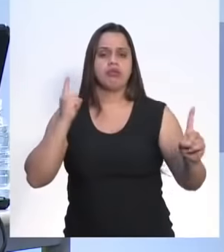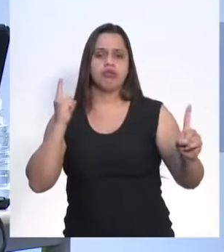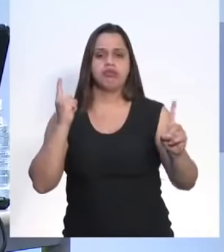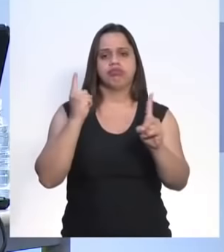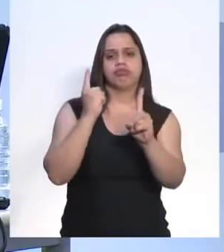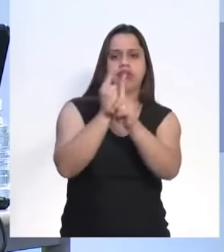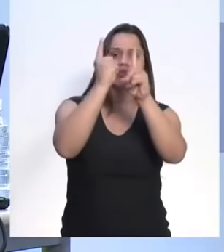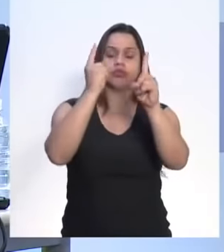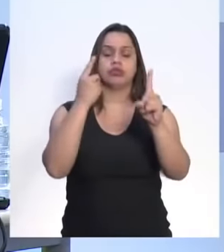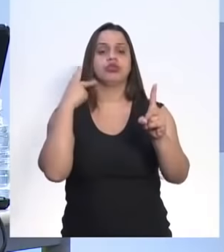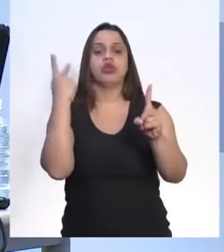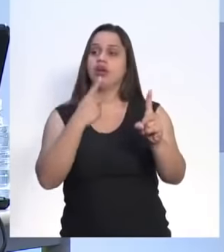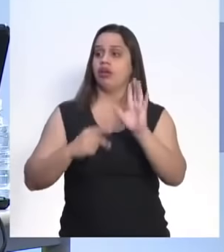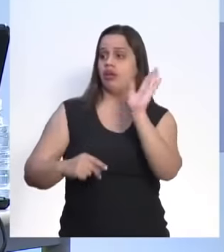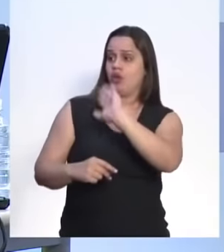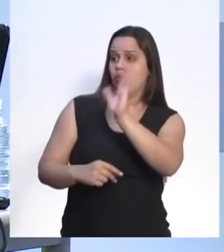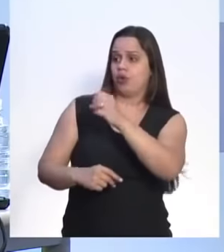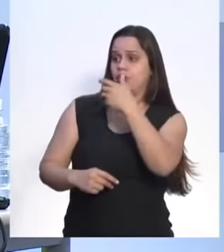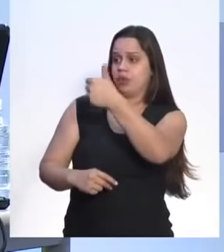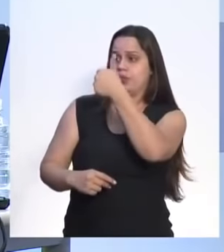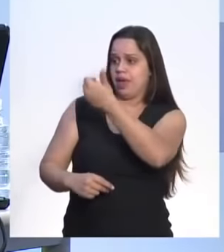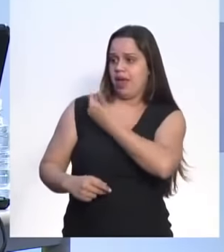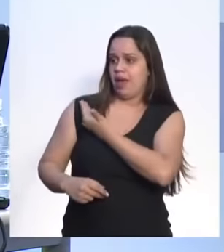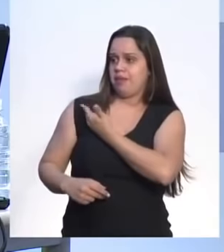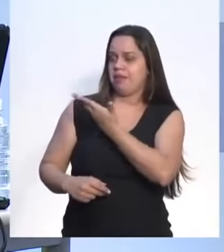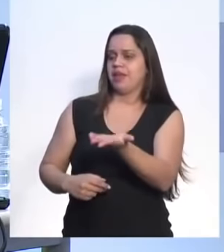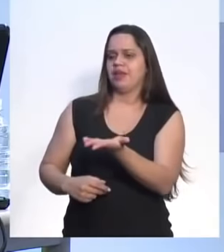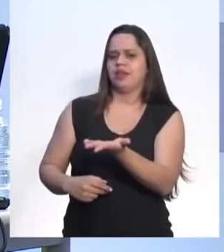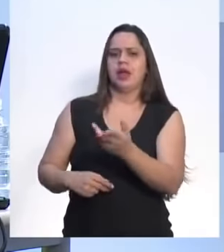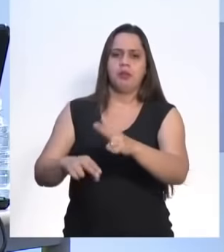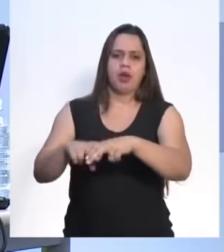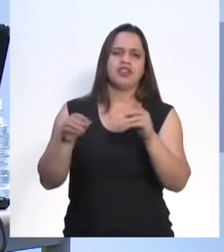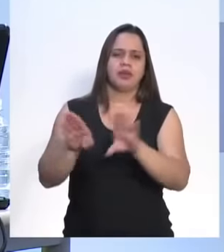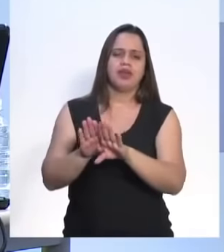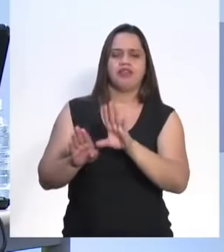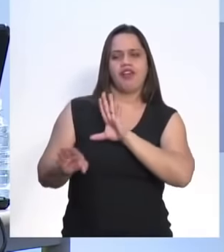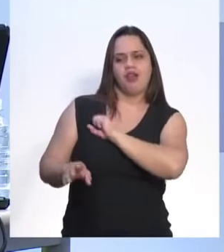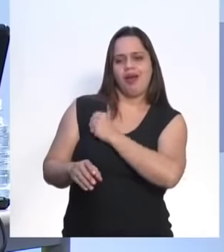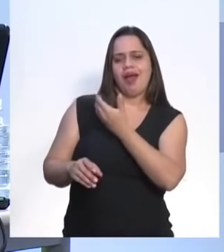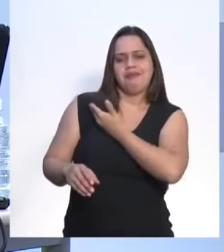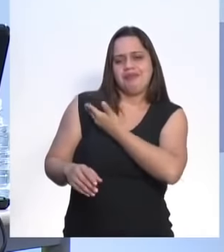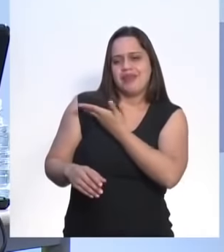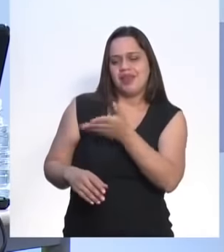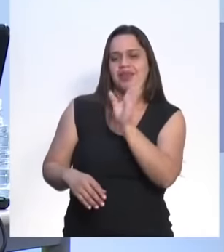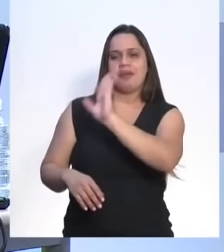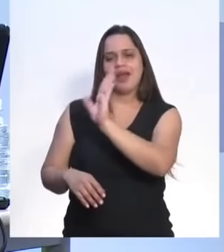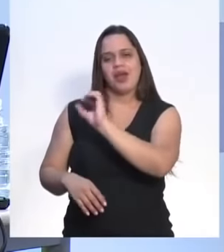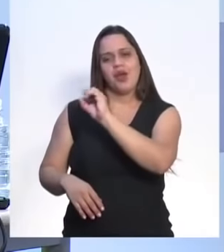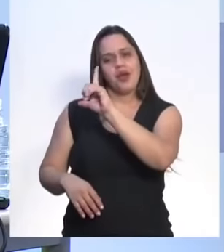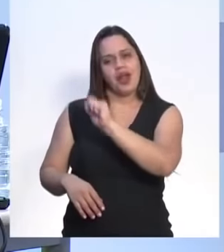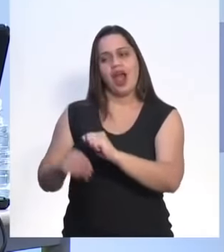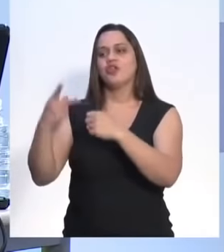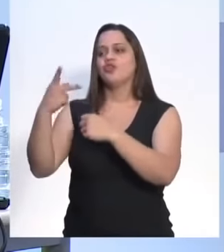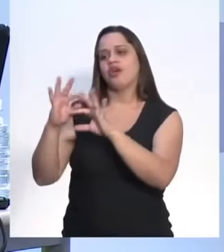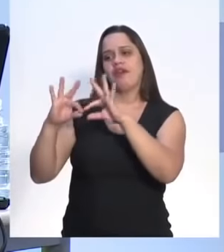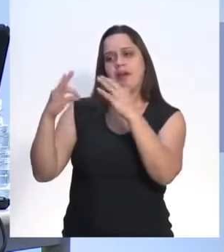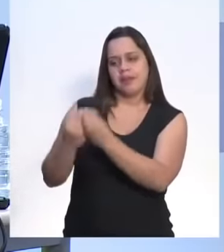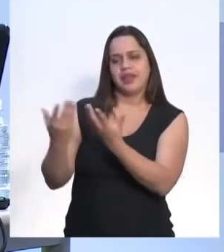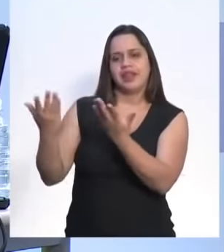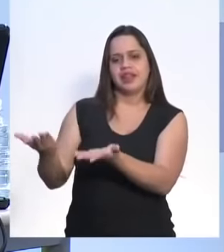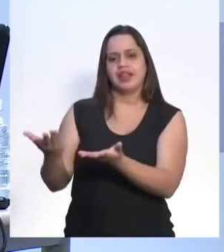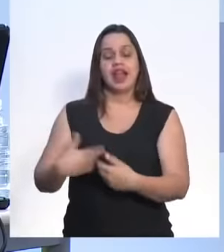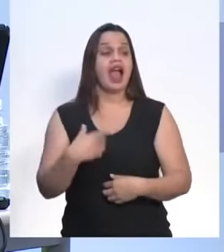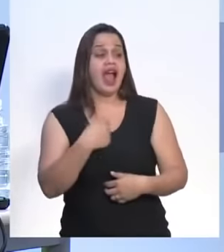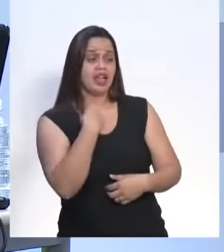no corredor. Oi, tudo bem, querido amigo? Até pelo querido, né? É, o olá, como está a família?